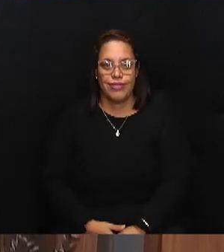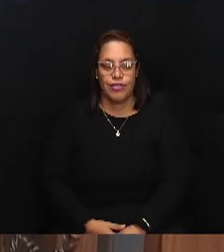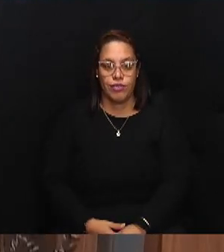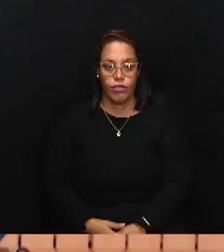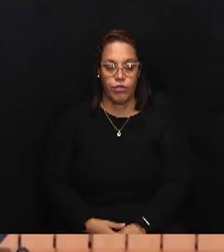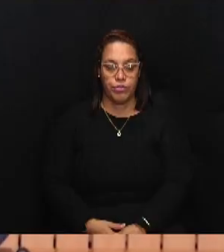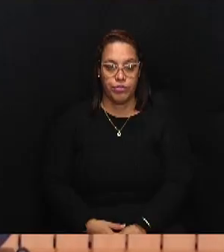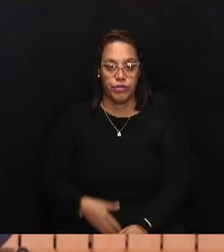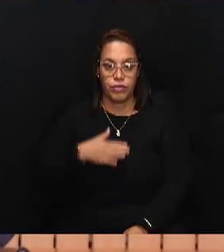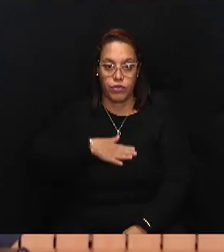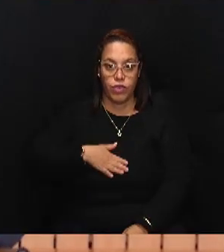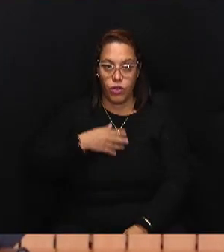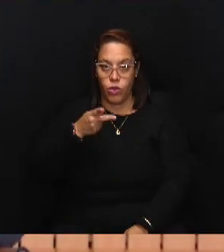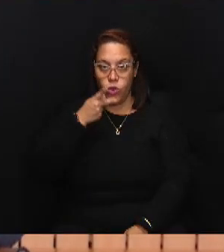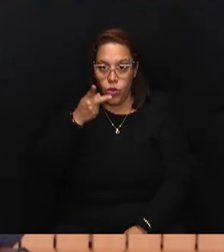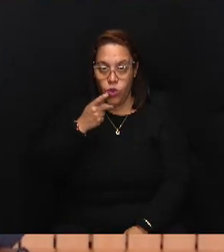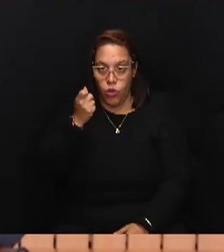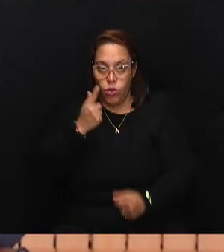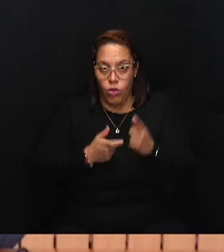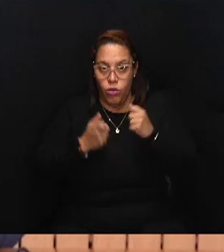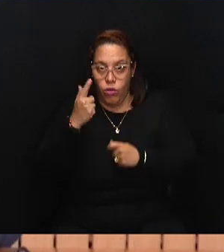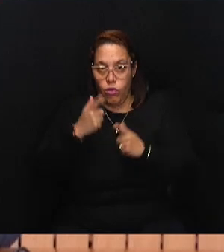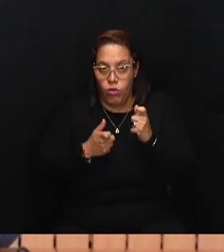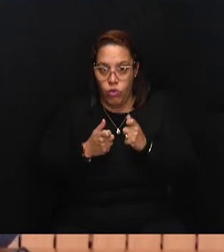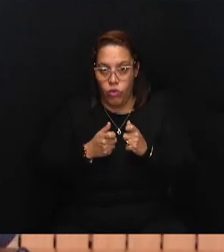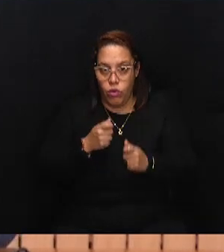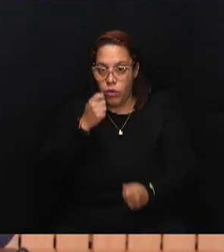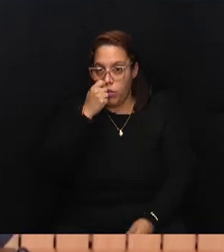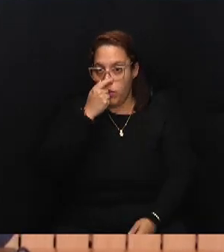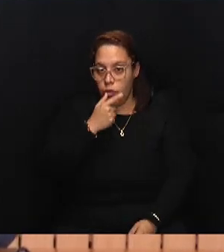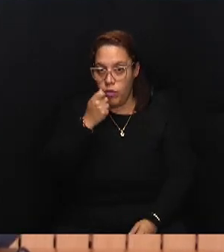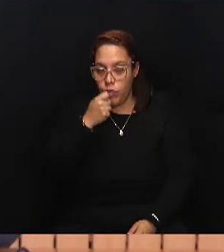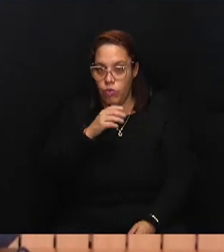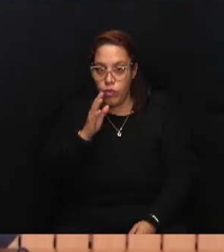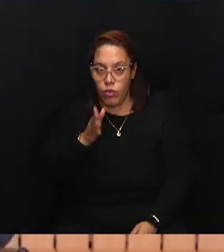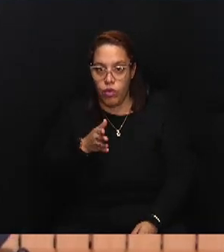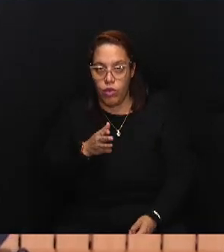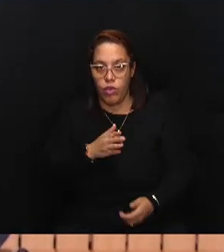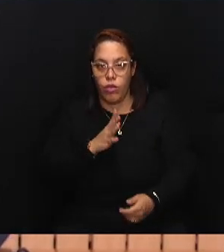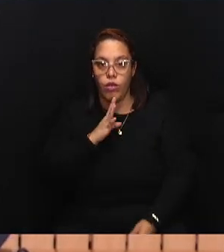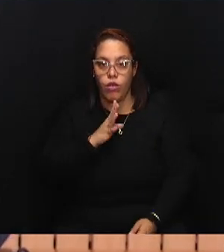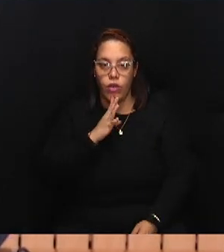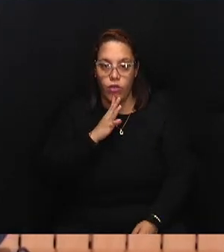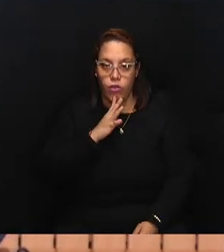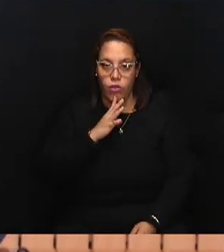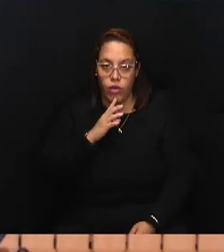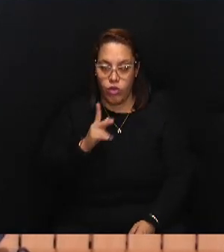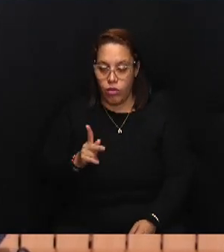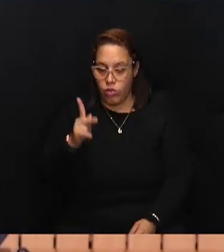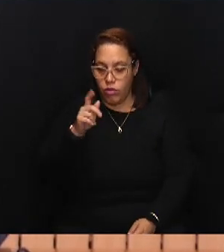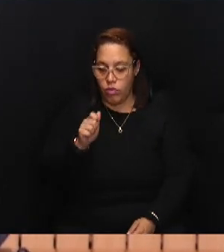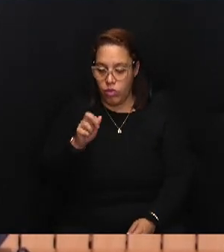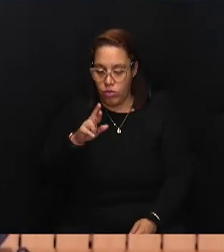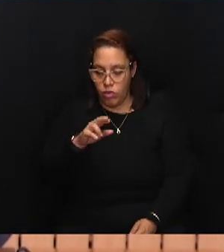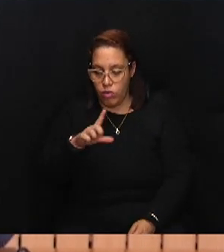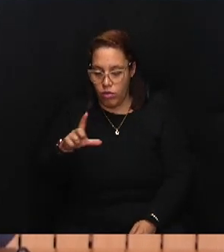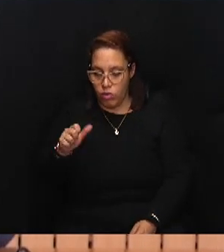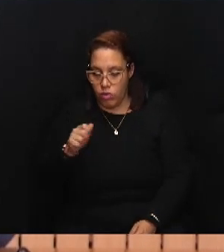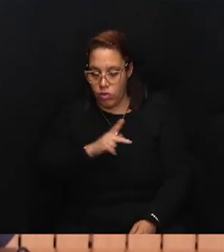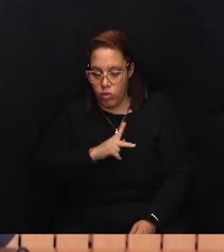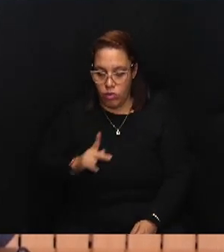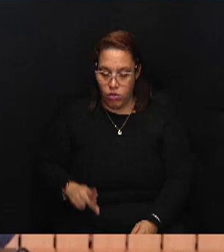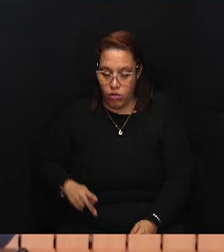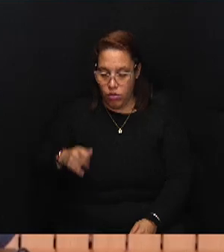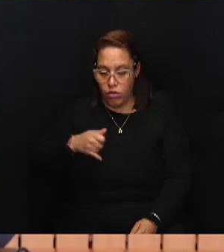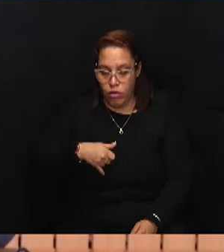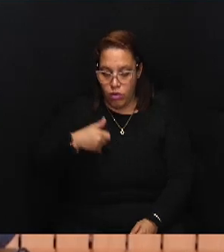O senhor gostaria de falar alguma coisa para a gente aí? Eu não sei se você já conhece a Carla é presidente do Conselho Municipal dos